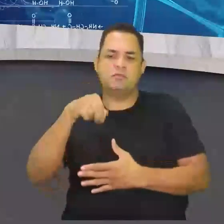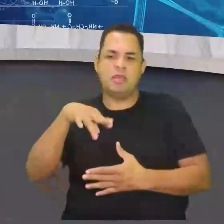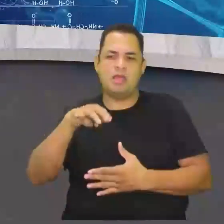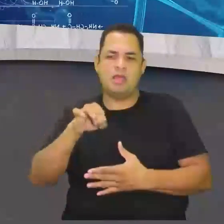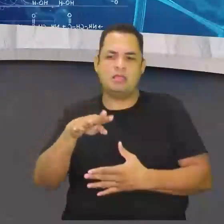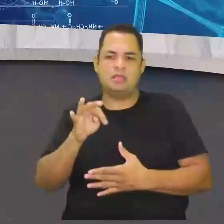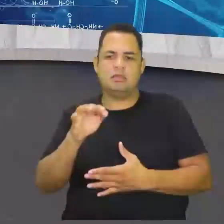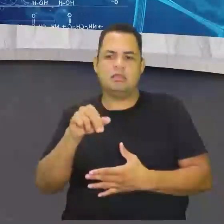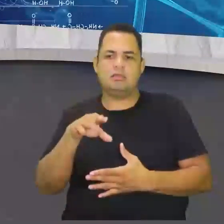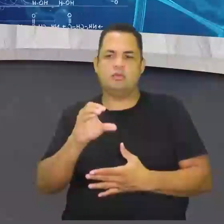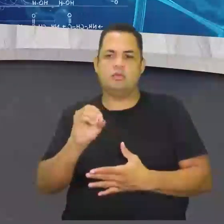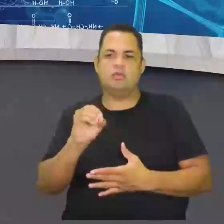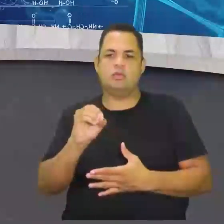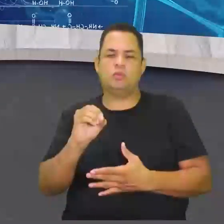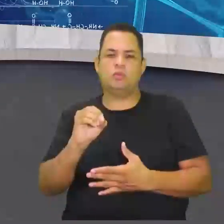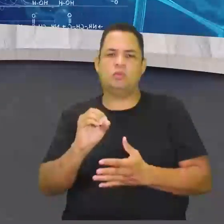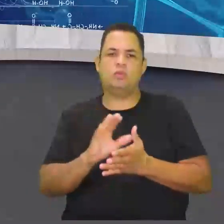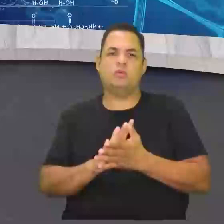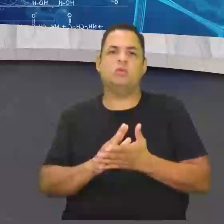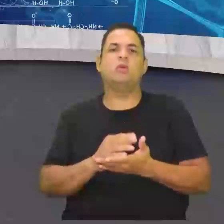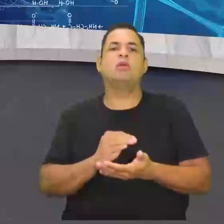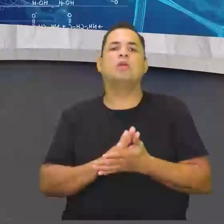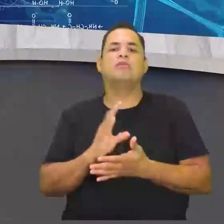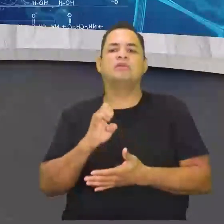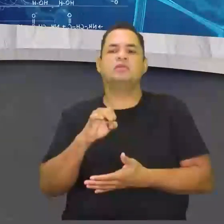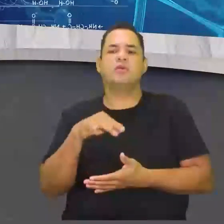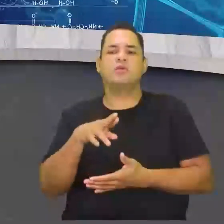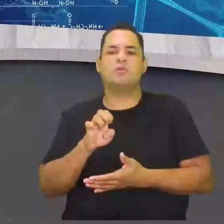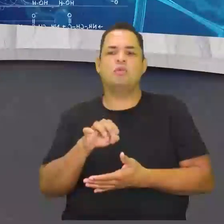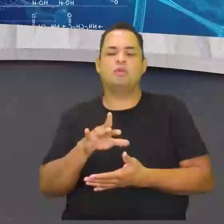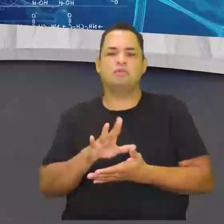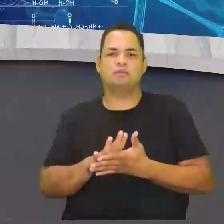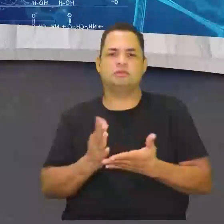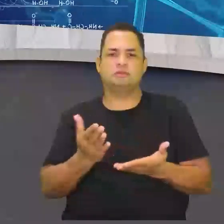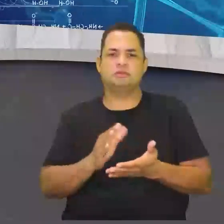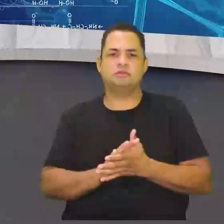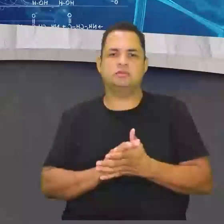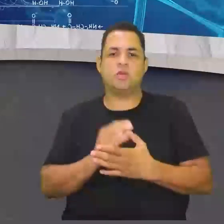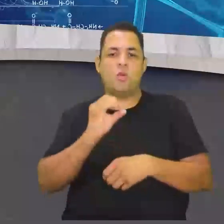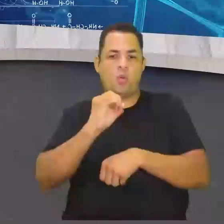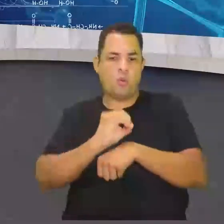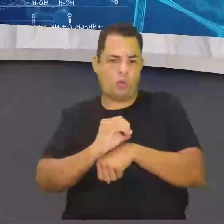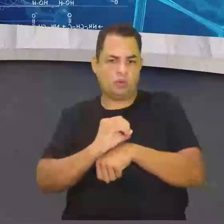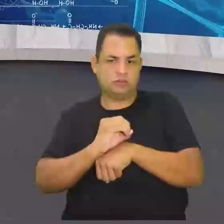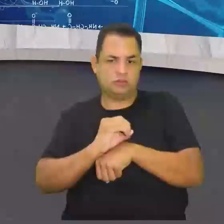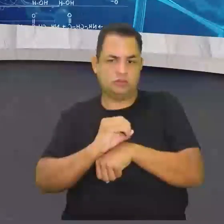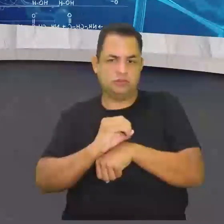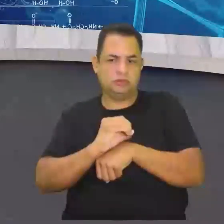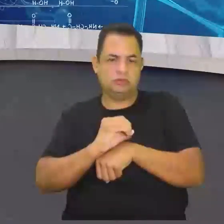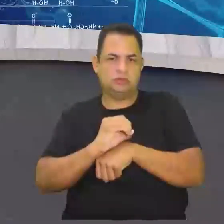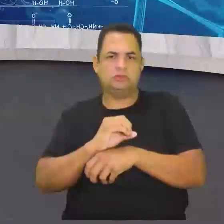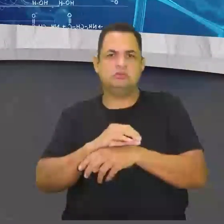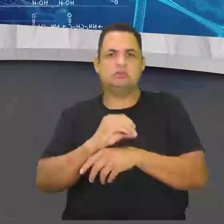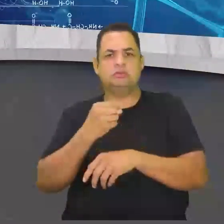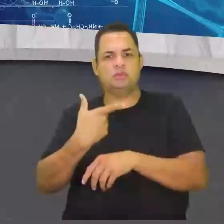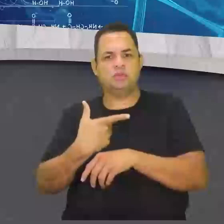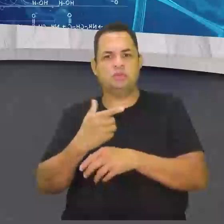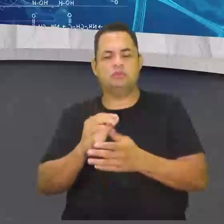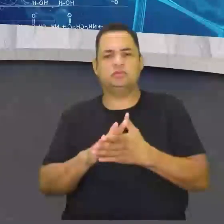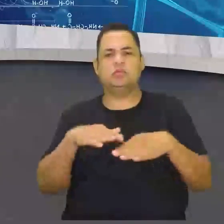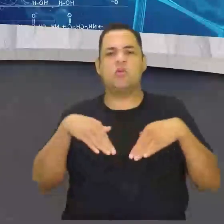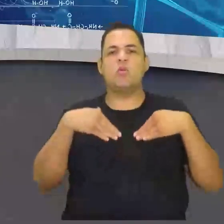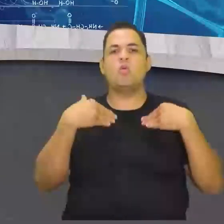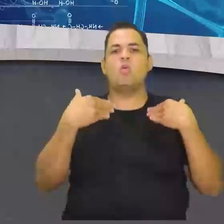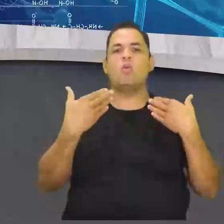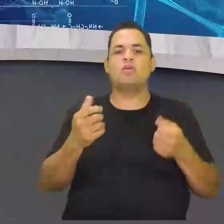A. Quem vai ser o comburente? O oxigênio. Então, quando a gente for fazer as